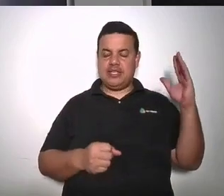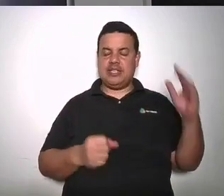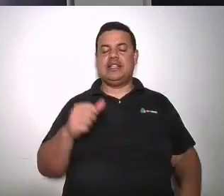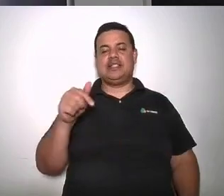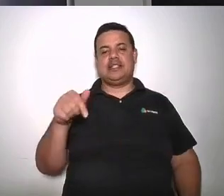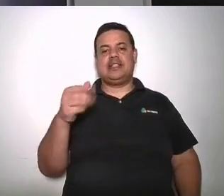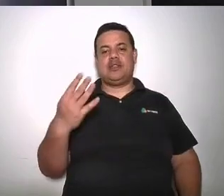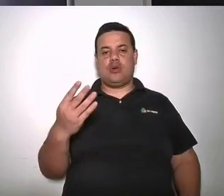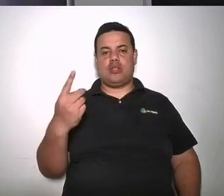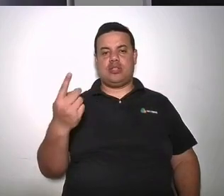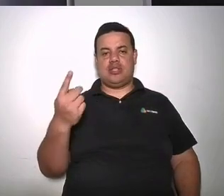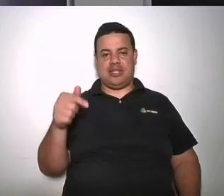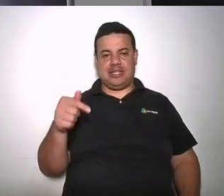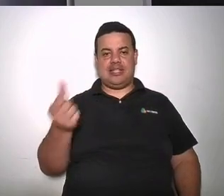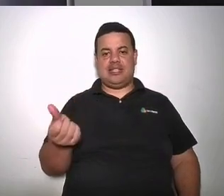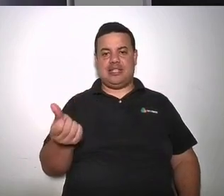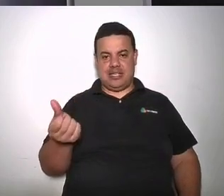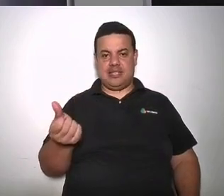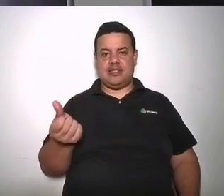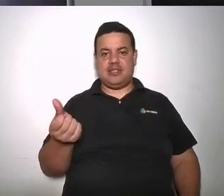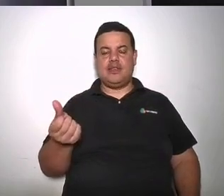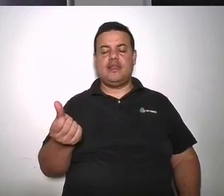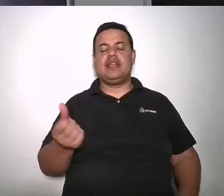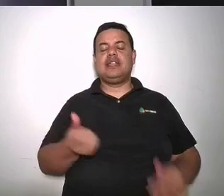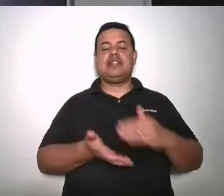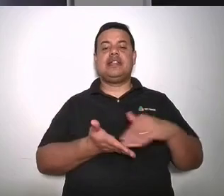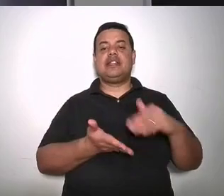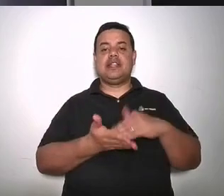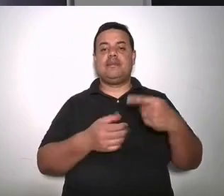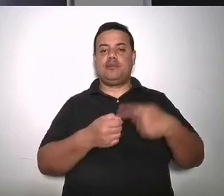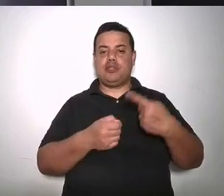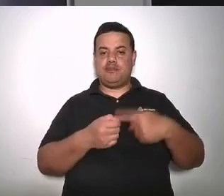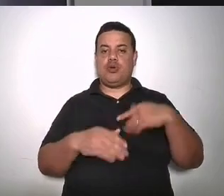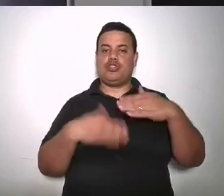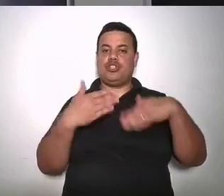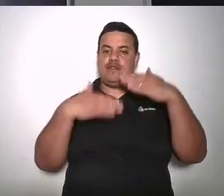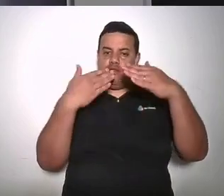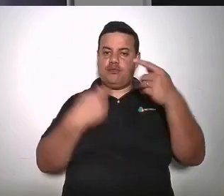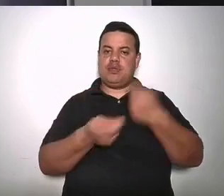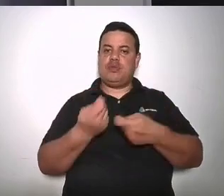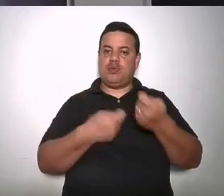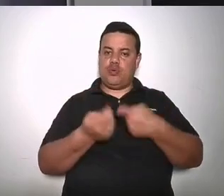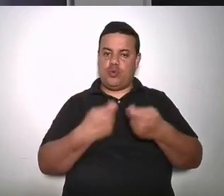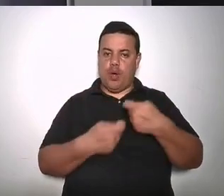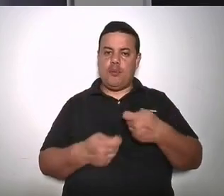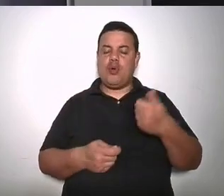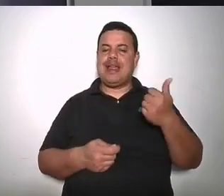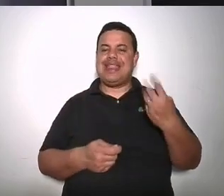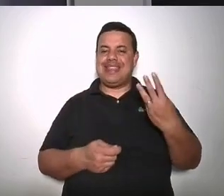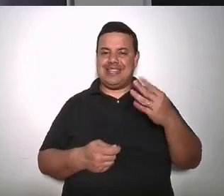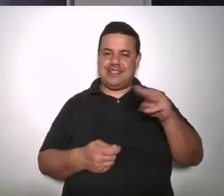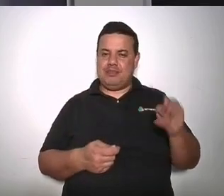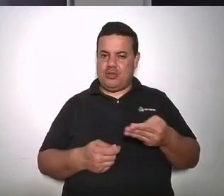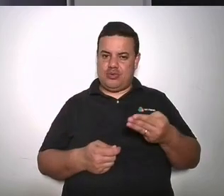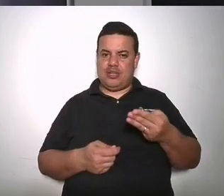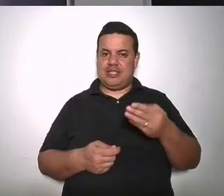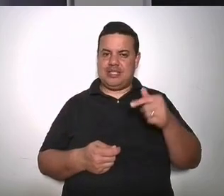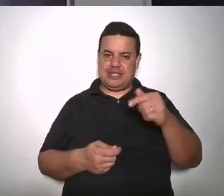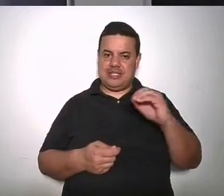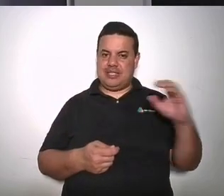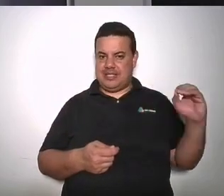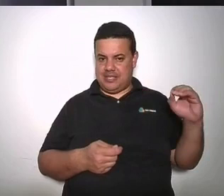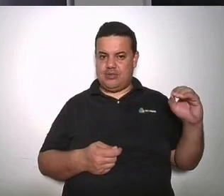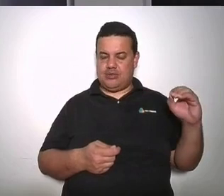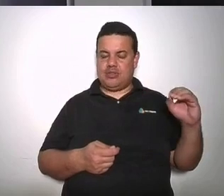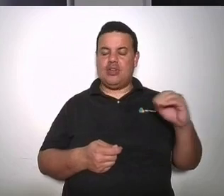54.176. E Secretaria Municipal de Desenvolvimento Econômico e Emprego, 13.700.000. Secretaria Municipal de Turismo,